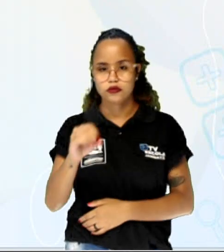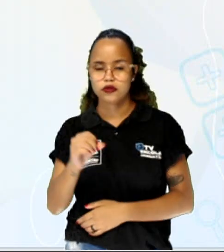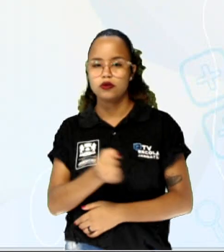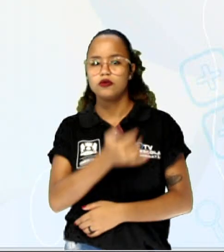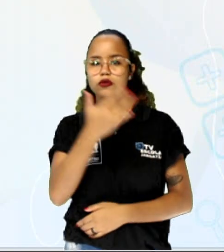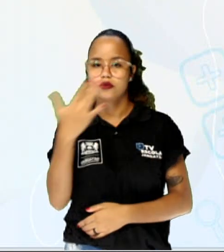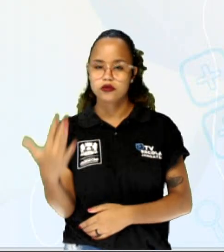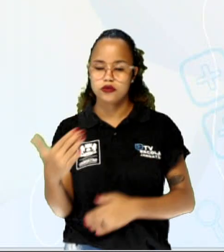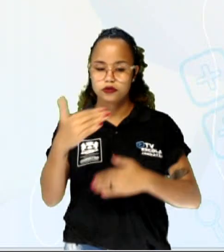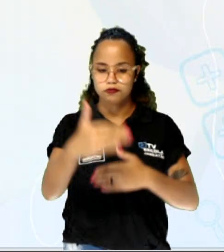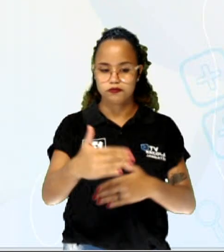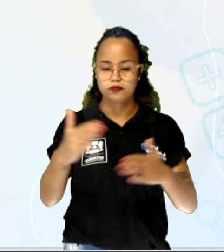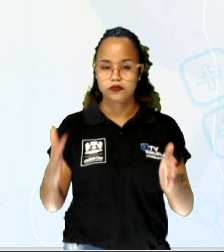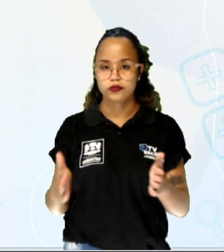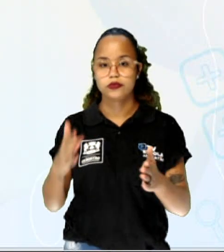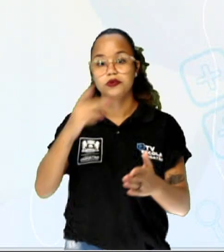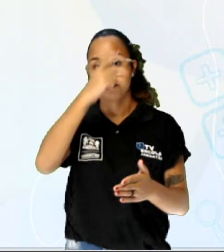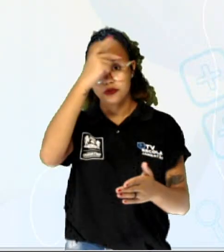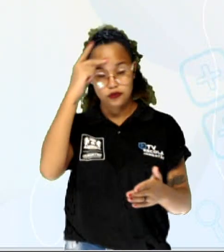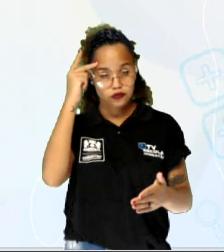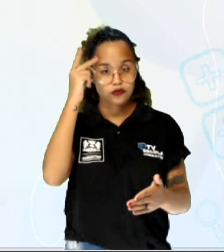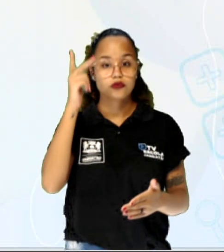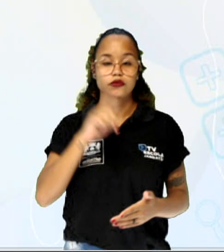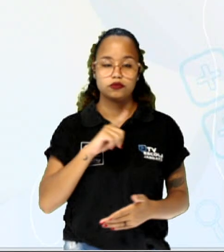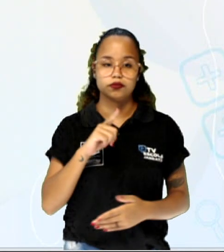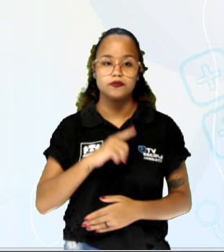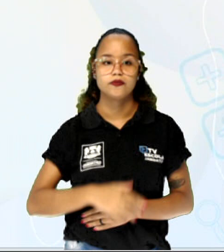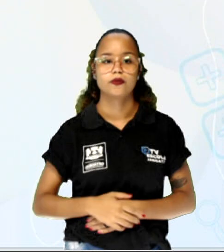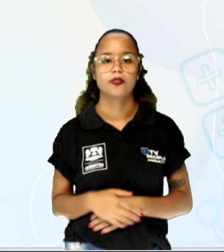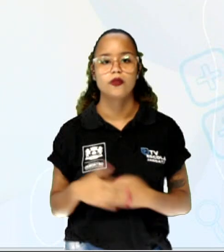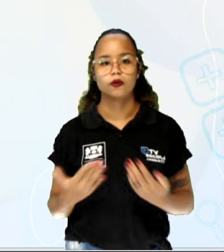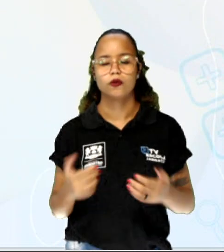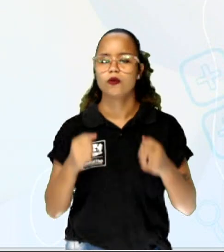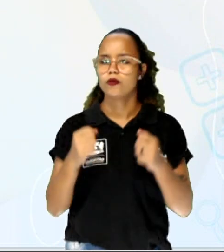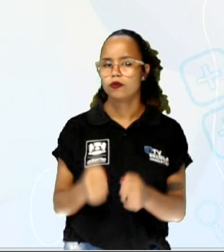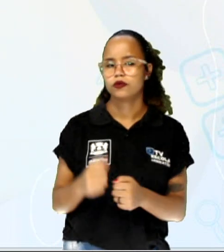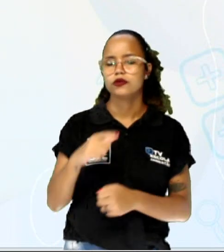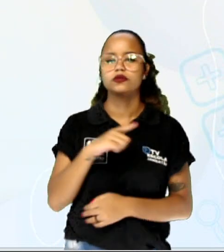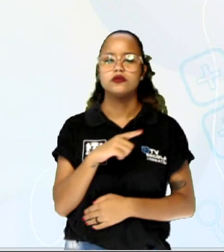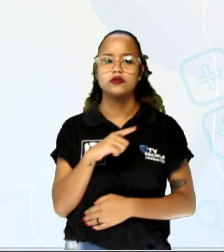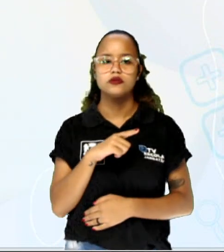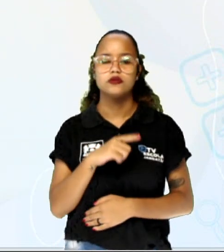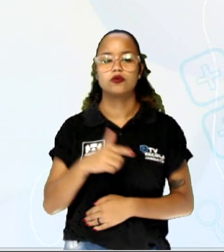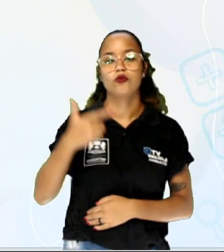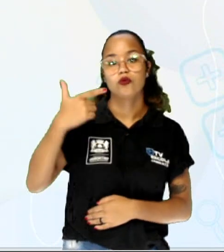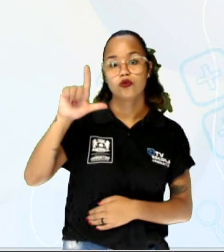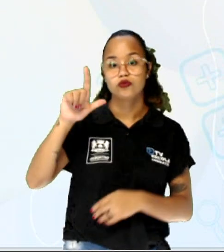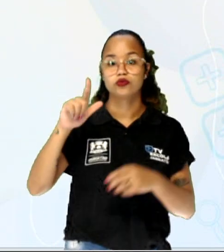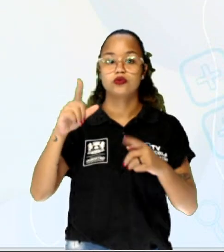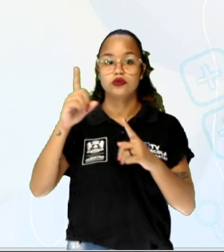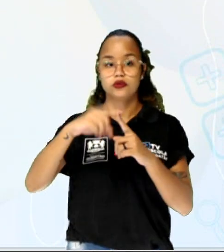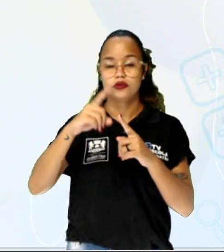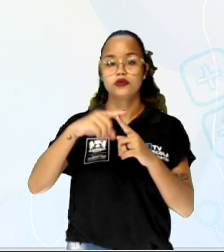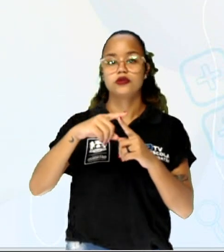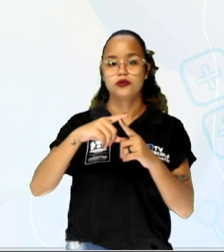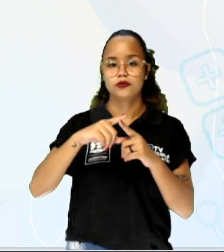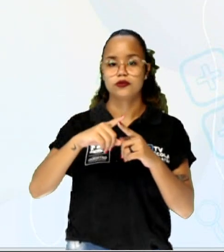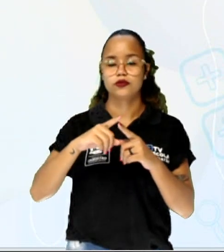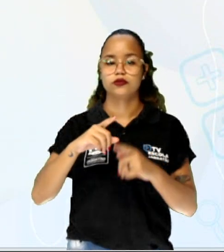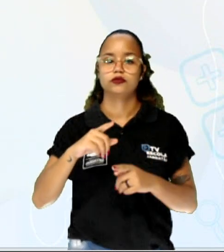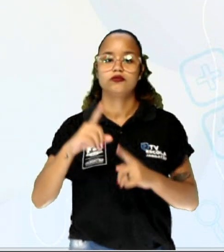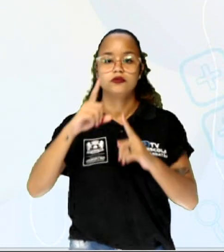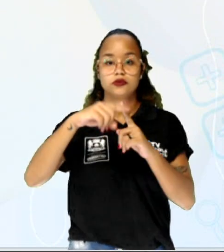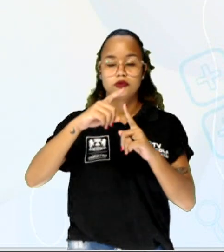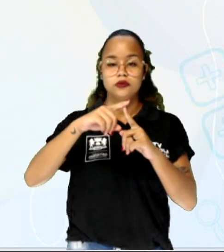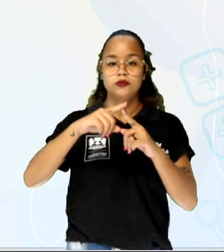por quilômetro quadrado, certo? A gente ainda pode ter, né? Esse aí já é um outro tipo de gráfico, que a gente vai ter o título dele